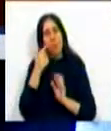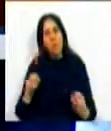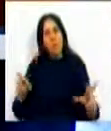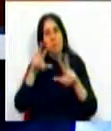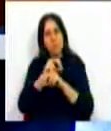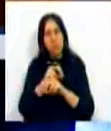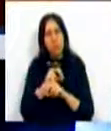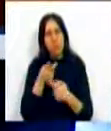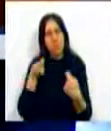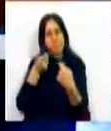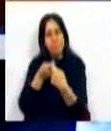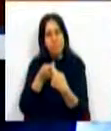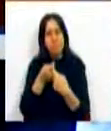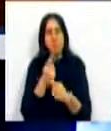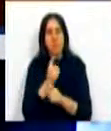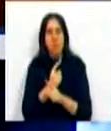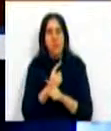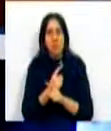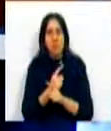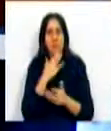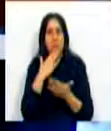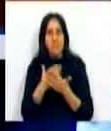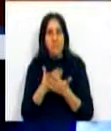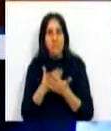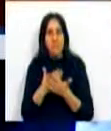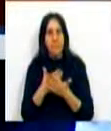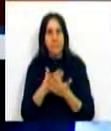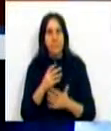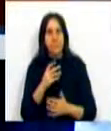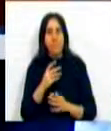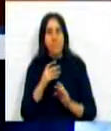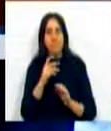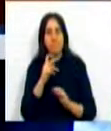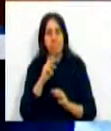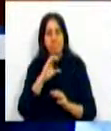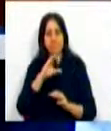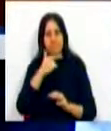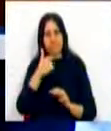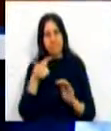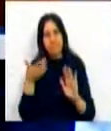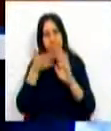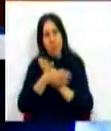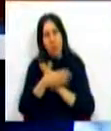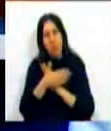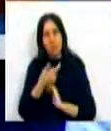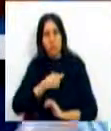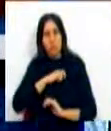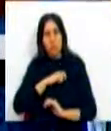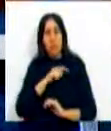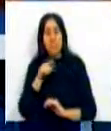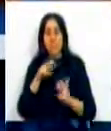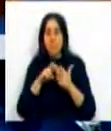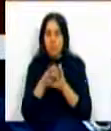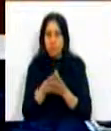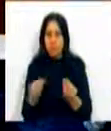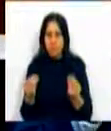resposta, que tem a ver com a capacidade também de integração na autoridade destes inspectores, para dar uma primeira resposta a este problema. Esta